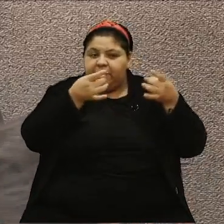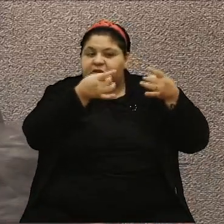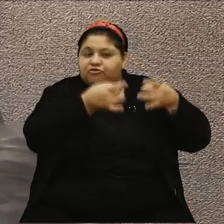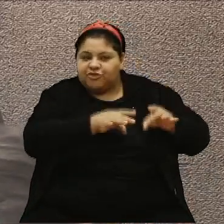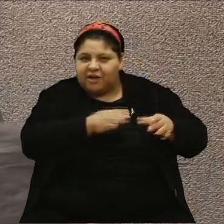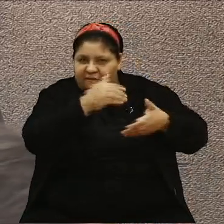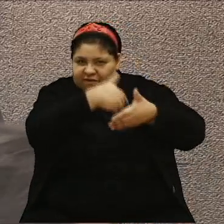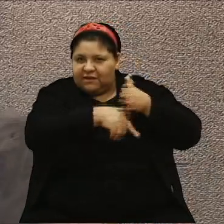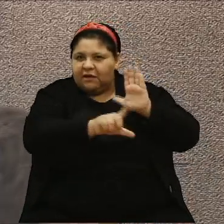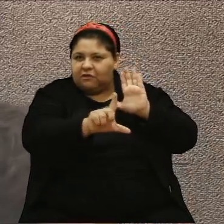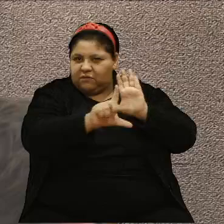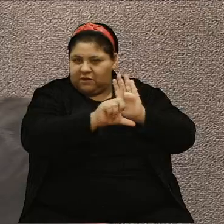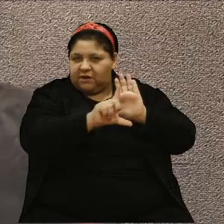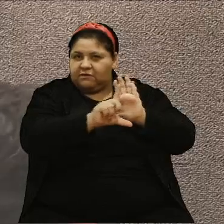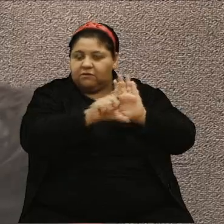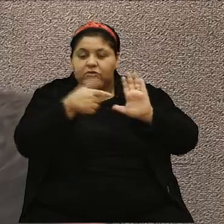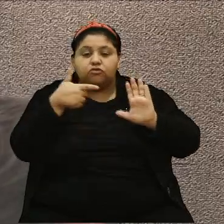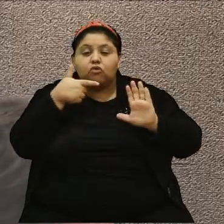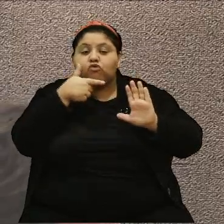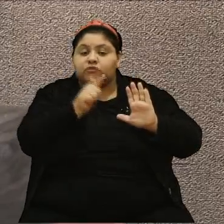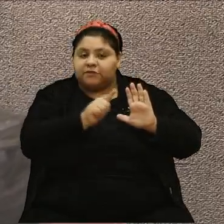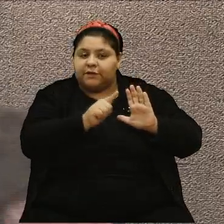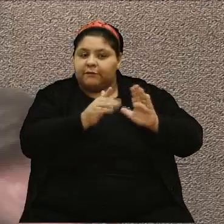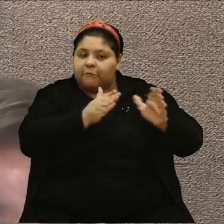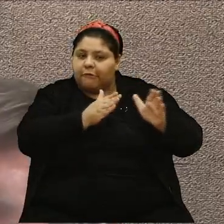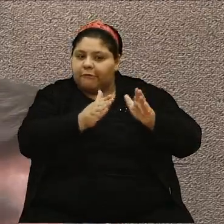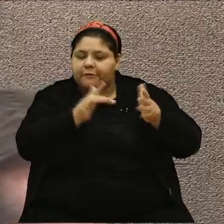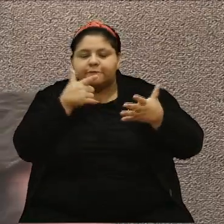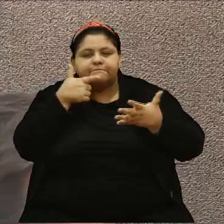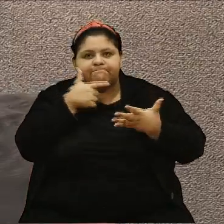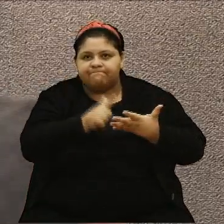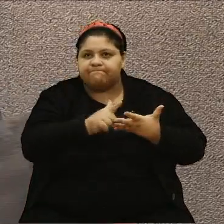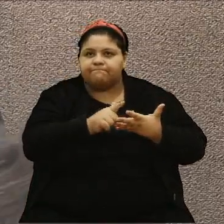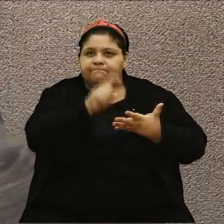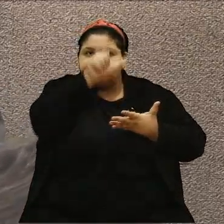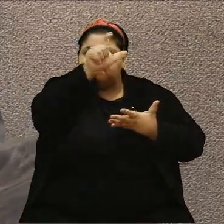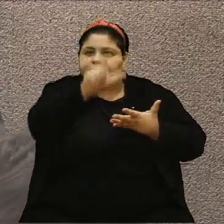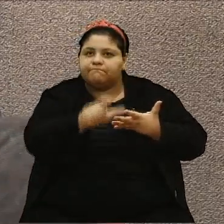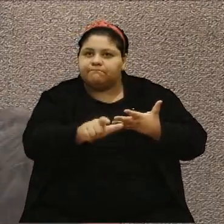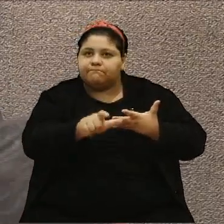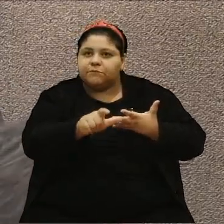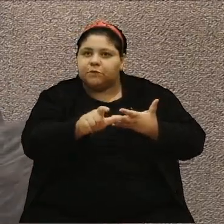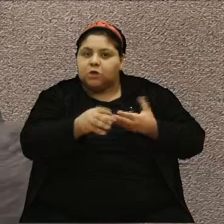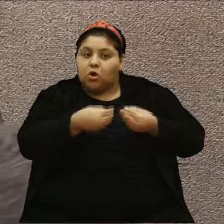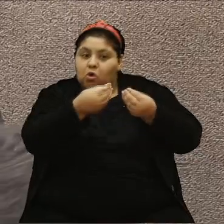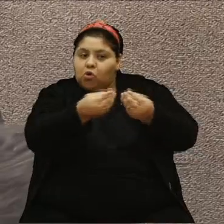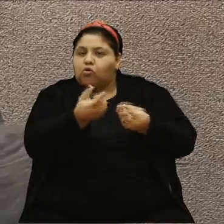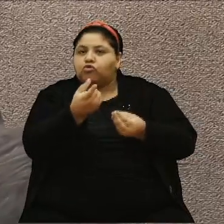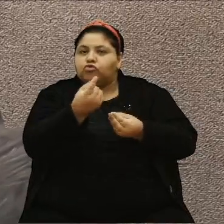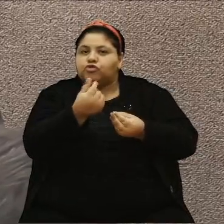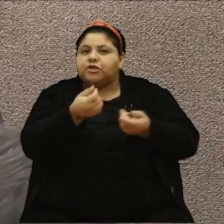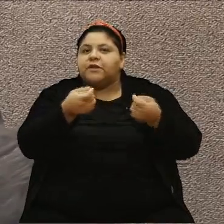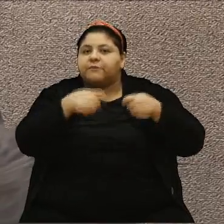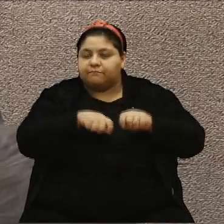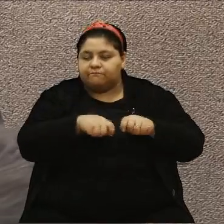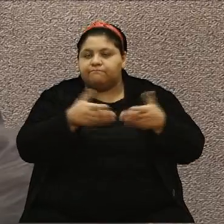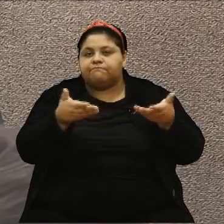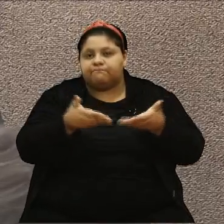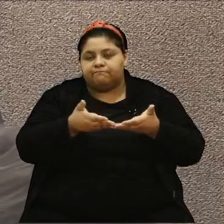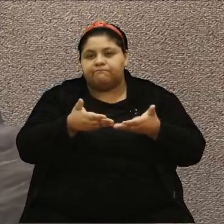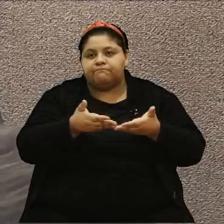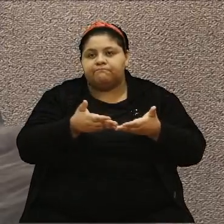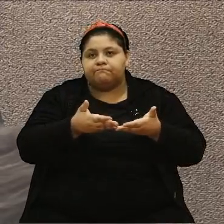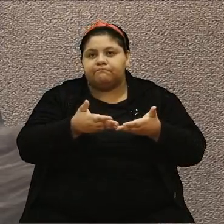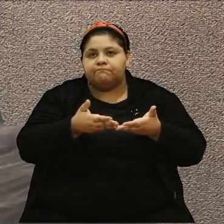legal para que consigam acessar, consigam as pessoas receber o dinheiro necessário, estamos nesse sentido,